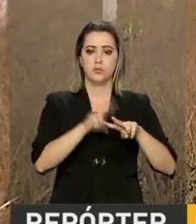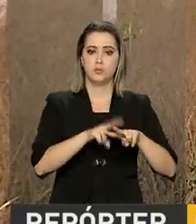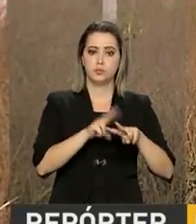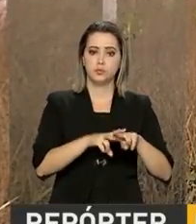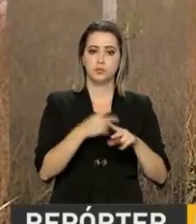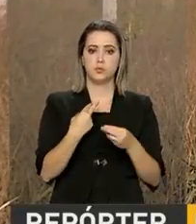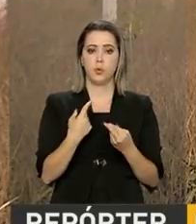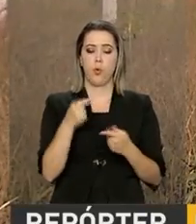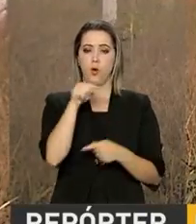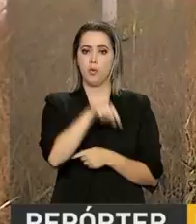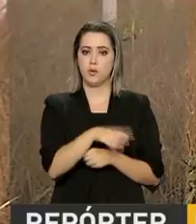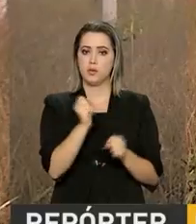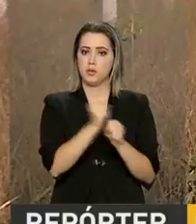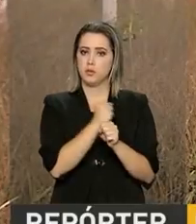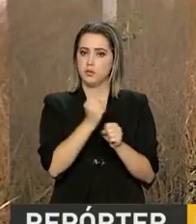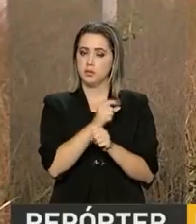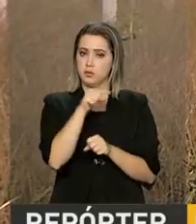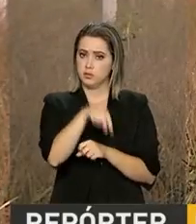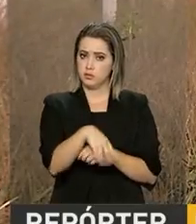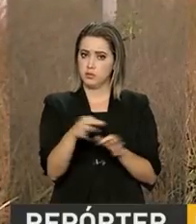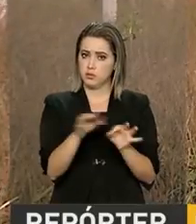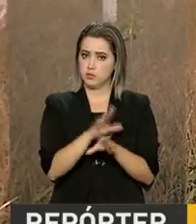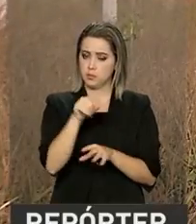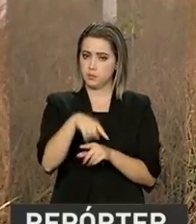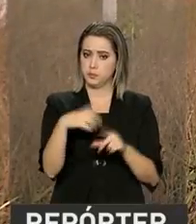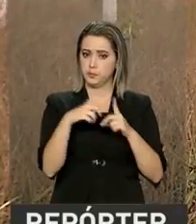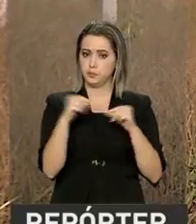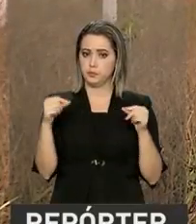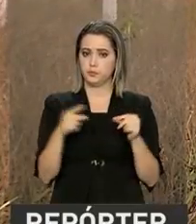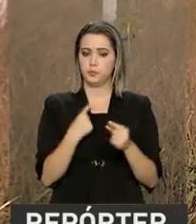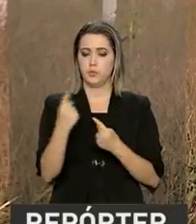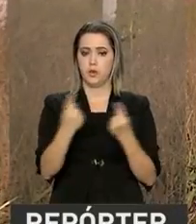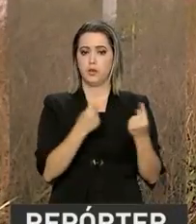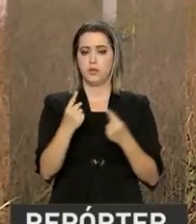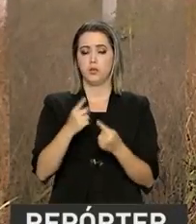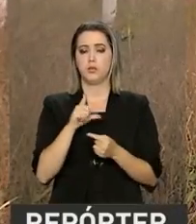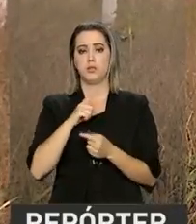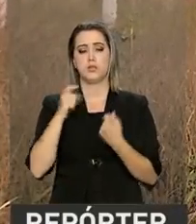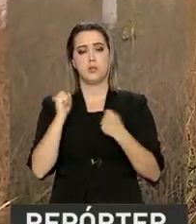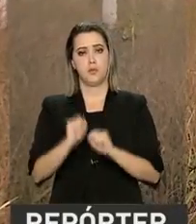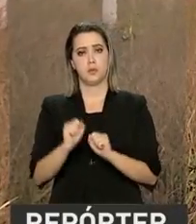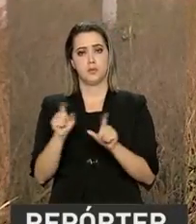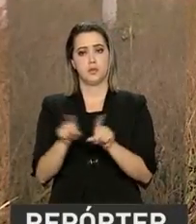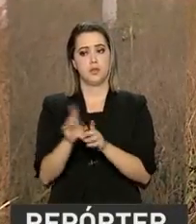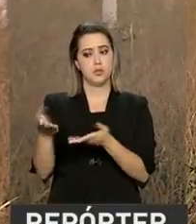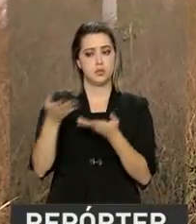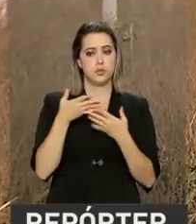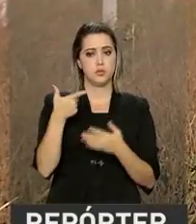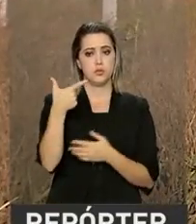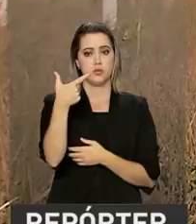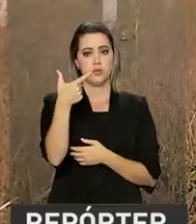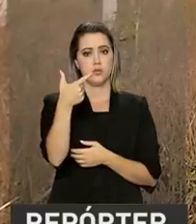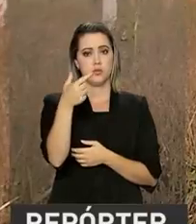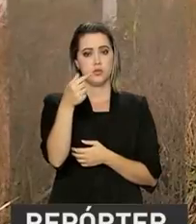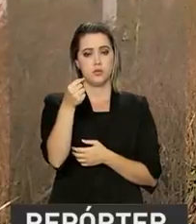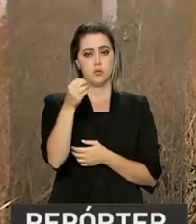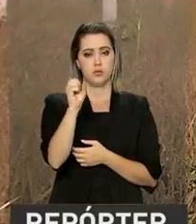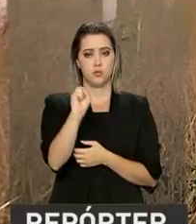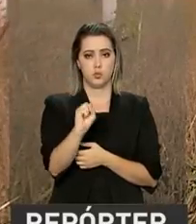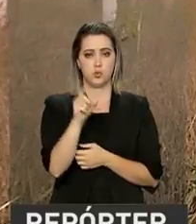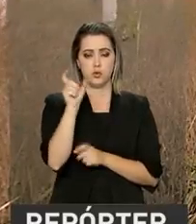como esse que está sendo finalizado aqui em brasília cada um deles vai ter a capacidade para receber até 208